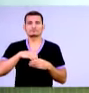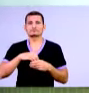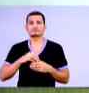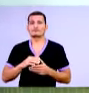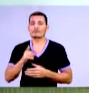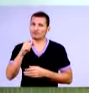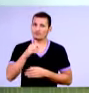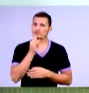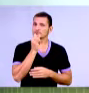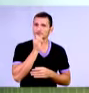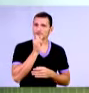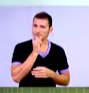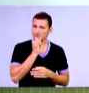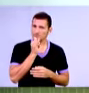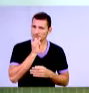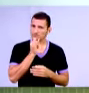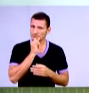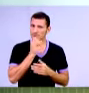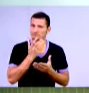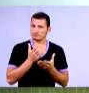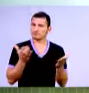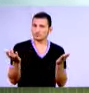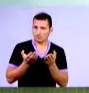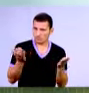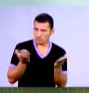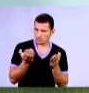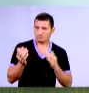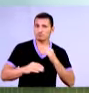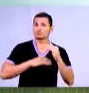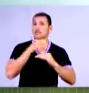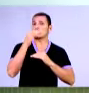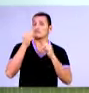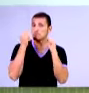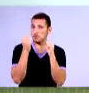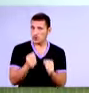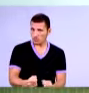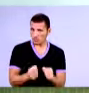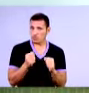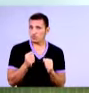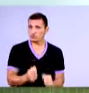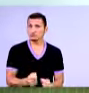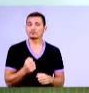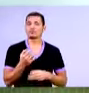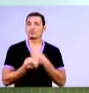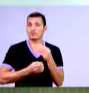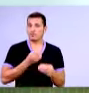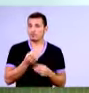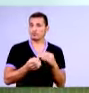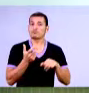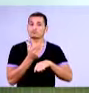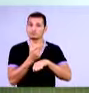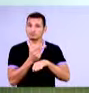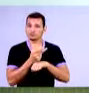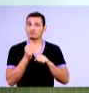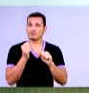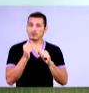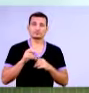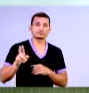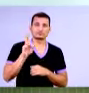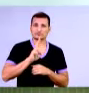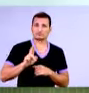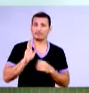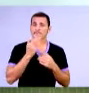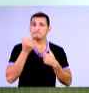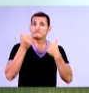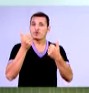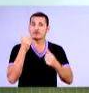um exemplo bem atual, bem moderno, bem poderoso, né, de como a multimídia pode ser usada para